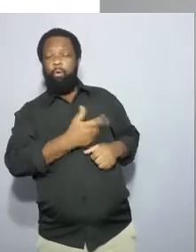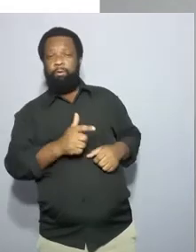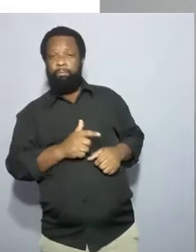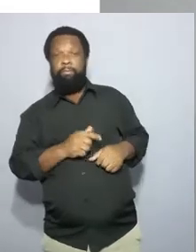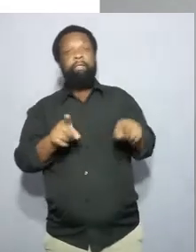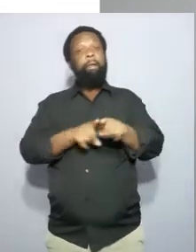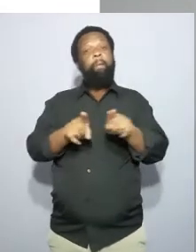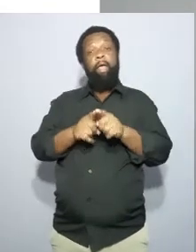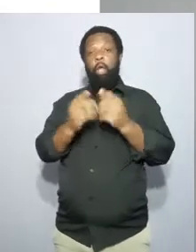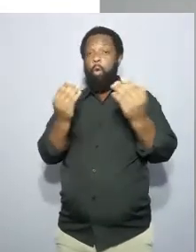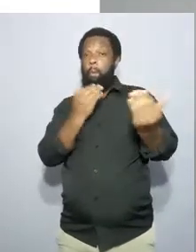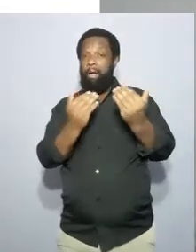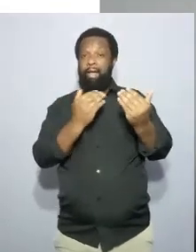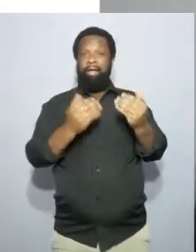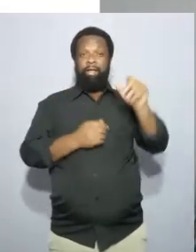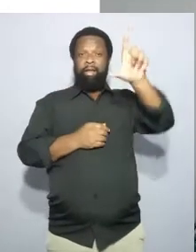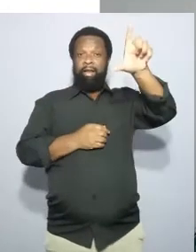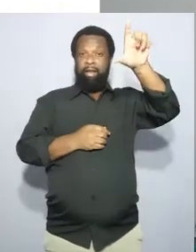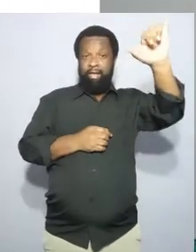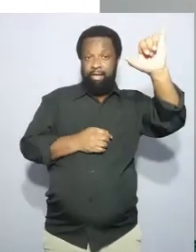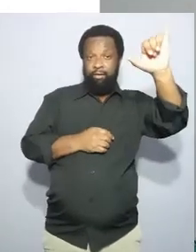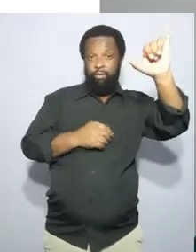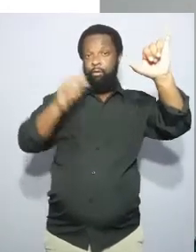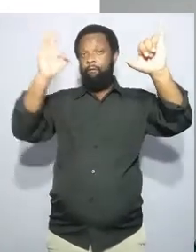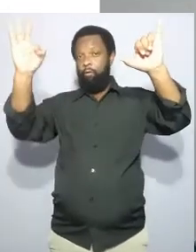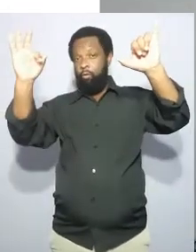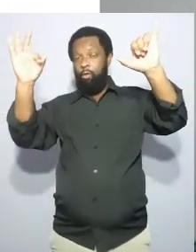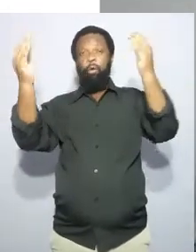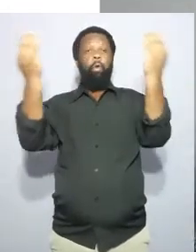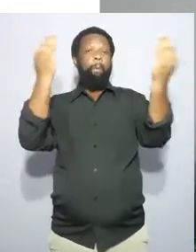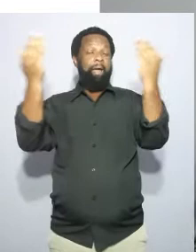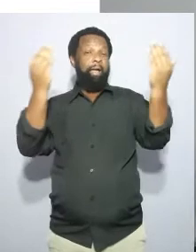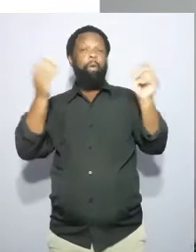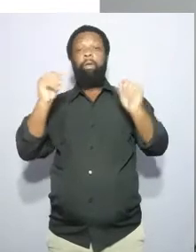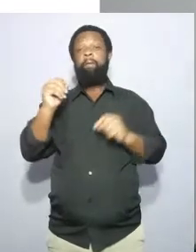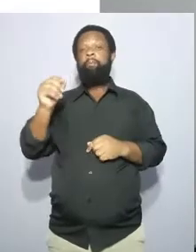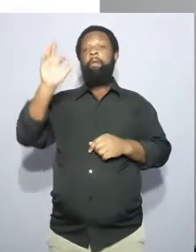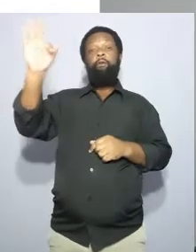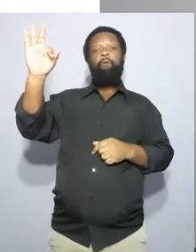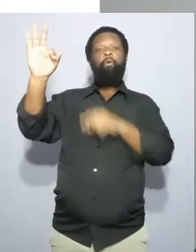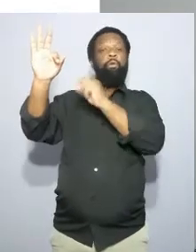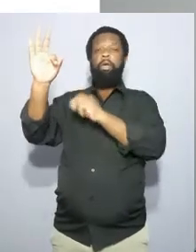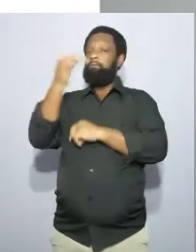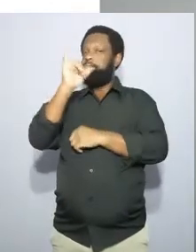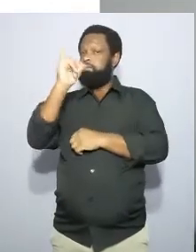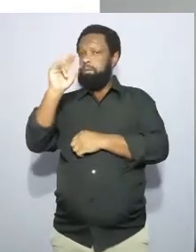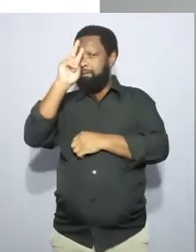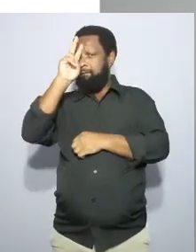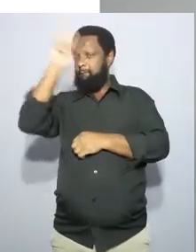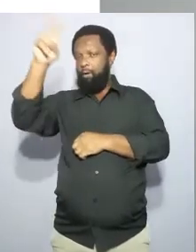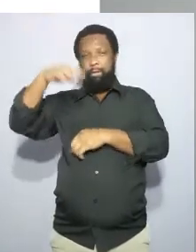comparar o lítio com o flúor, nem precisamos comparar. O flúor é o elemento mais eletronegativo da tabela.